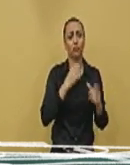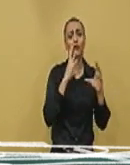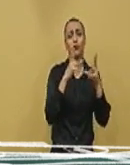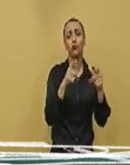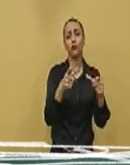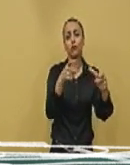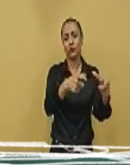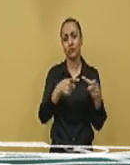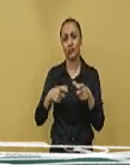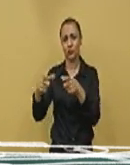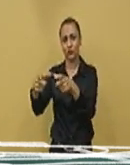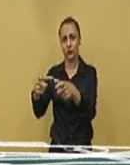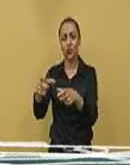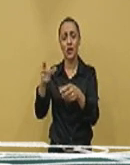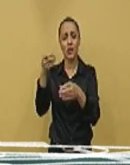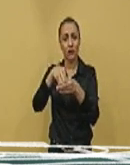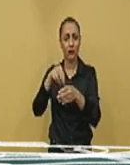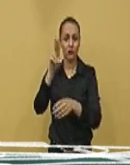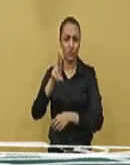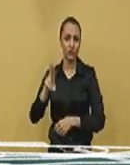universidade na sua plenitude.